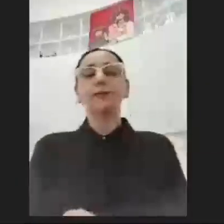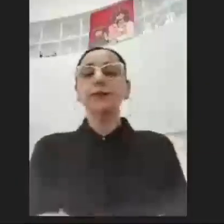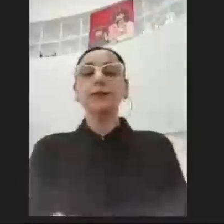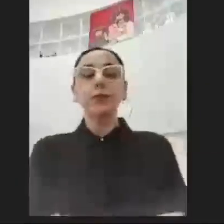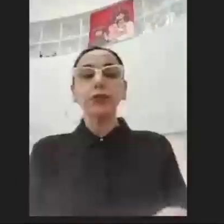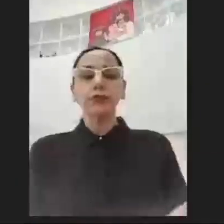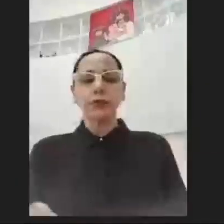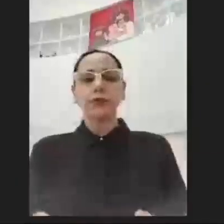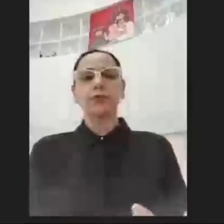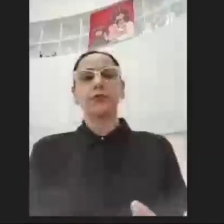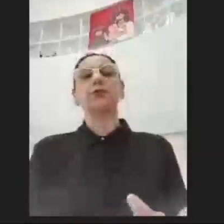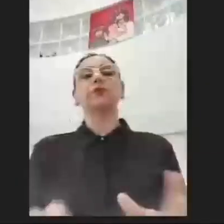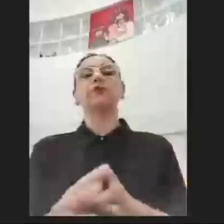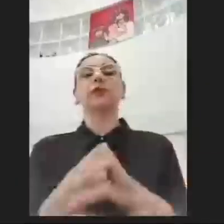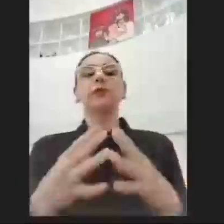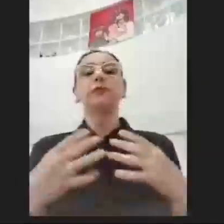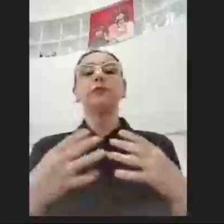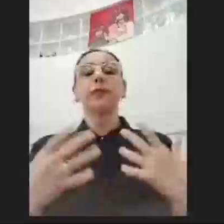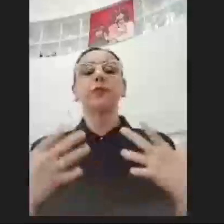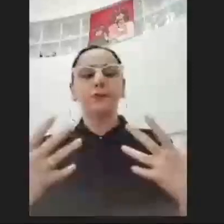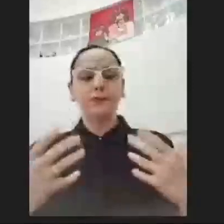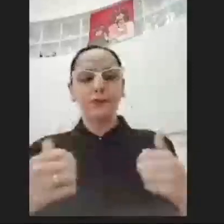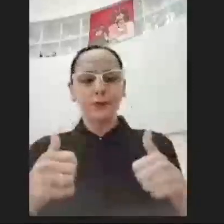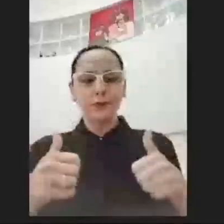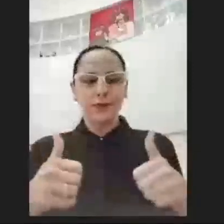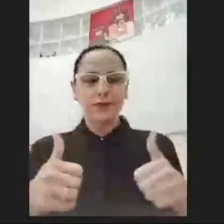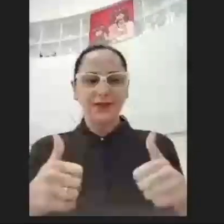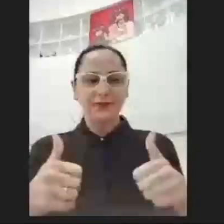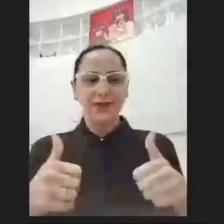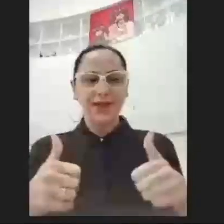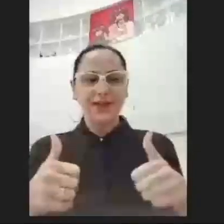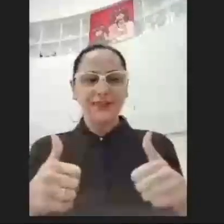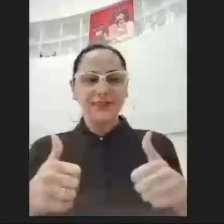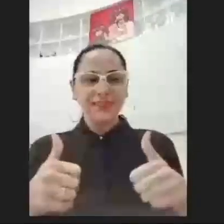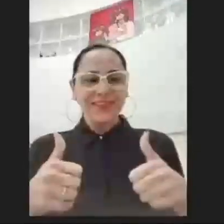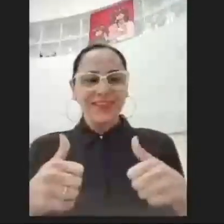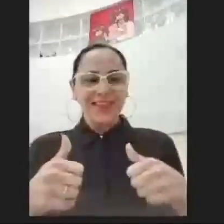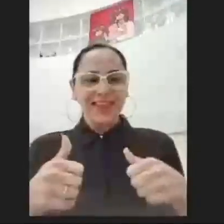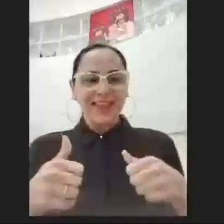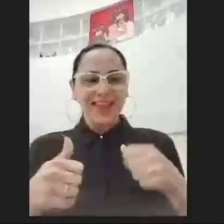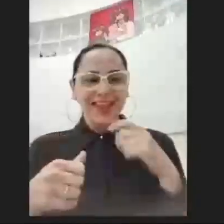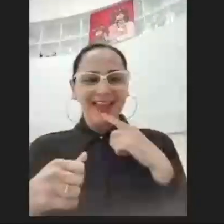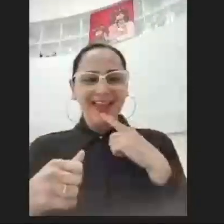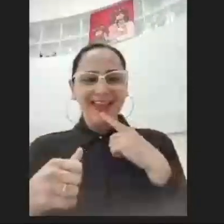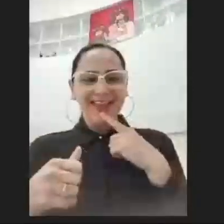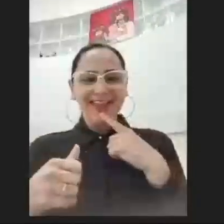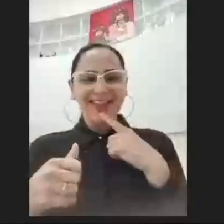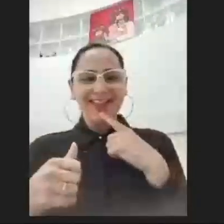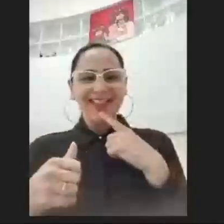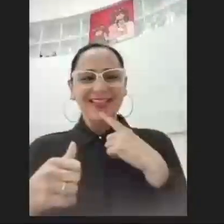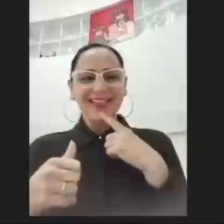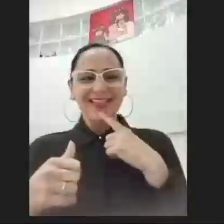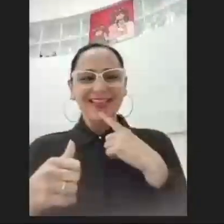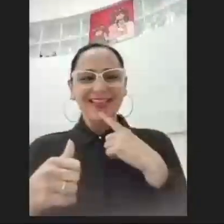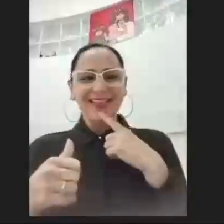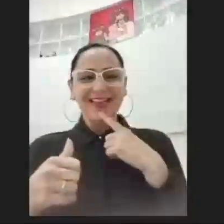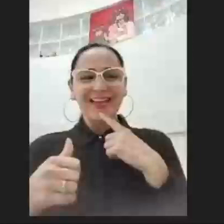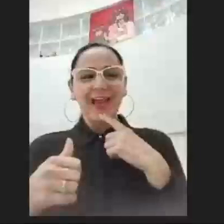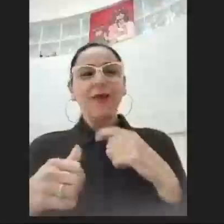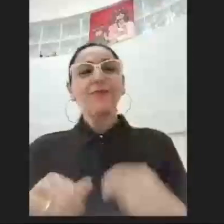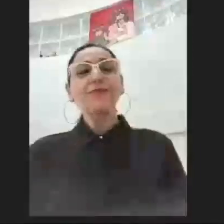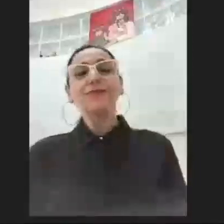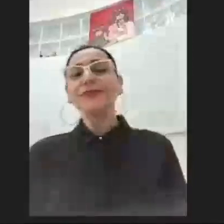aquele casal é dentro do contexto familiar. Então tem muitos bebezinhos que não tem. Meu tempo tá indo já?